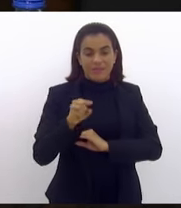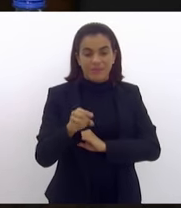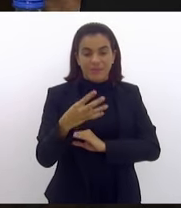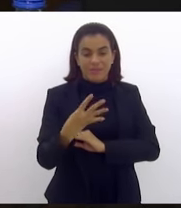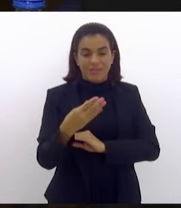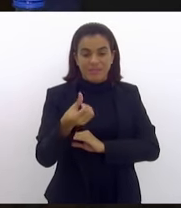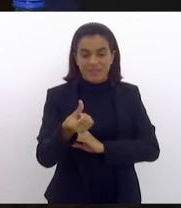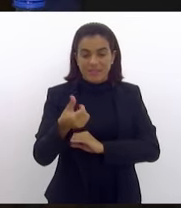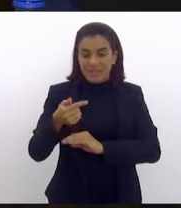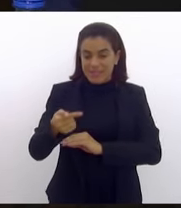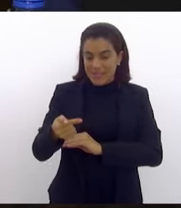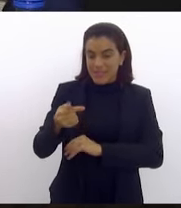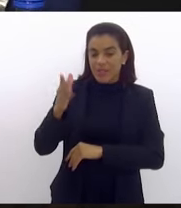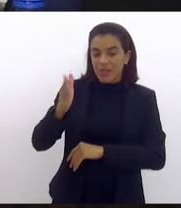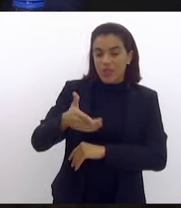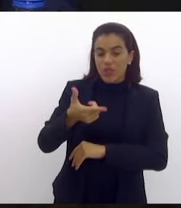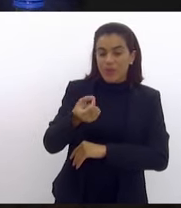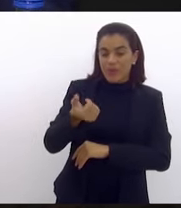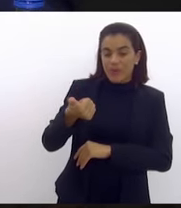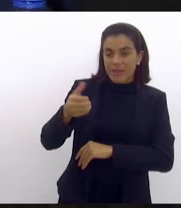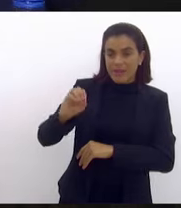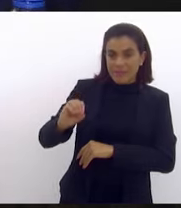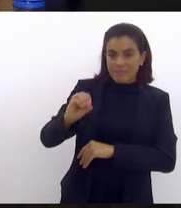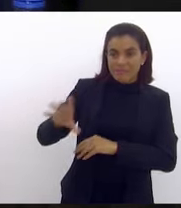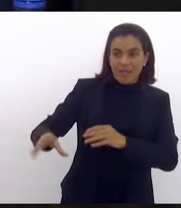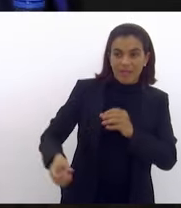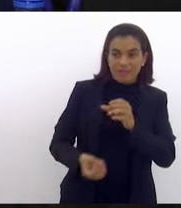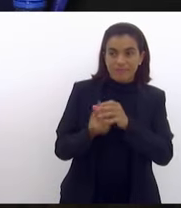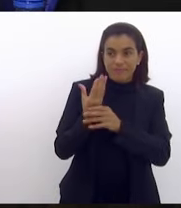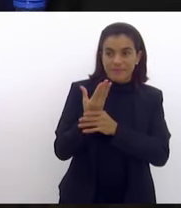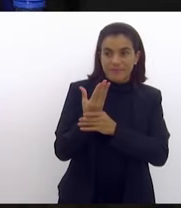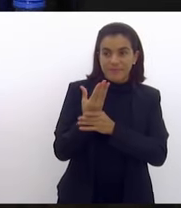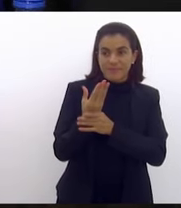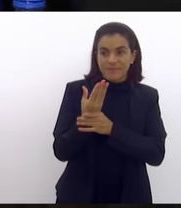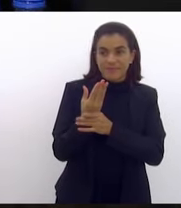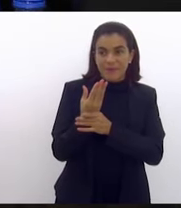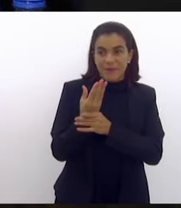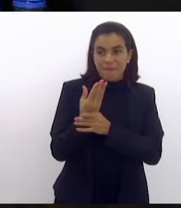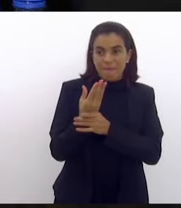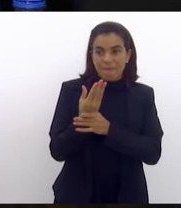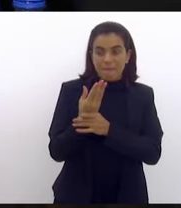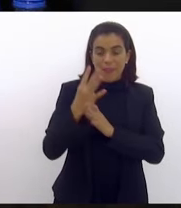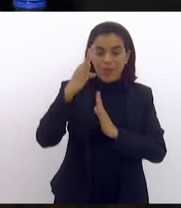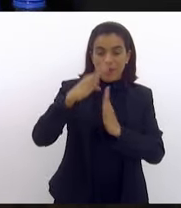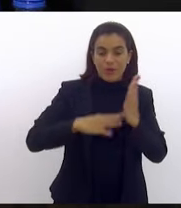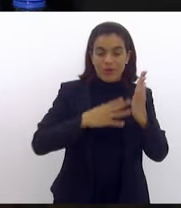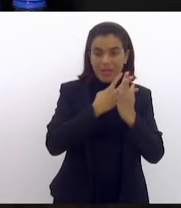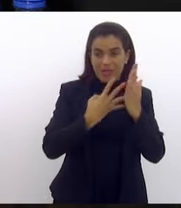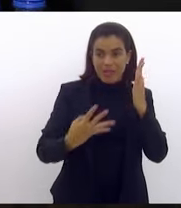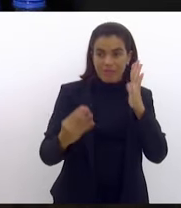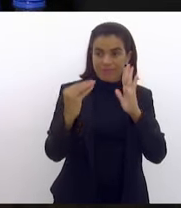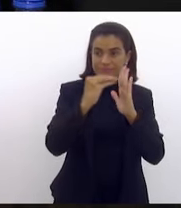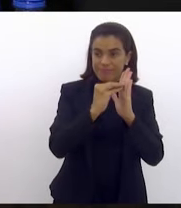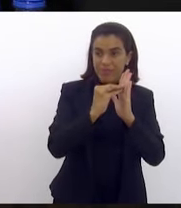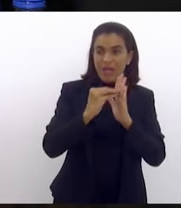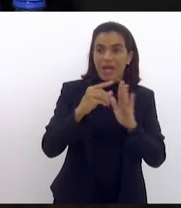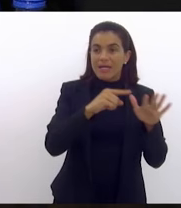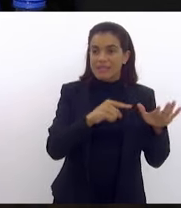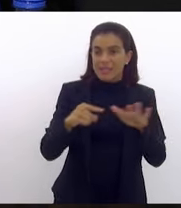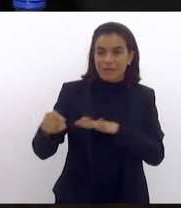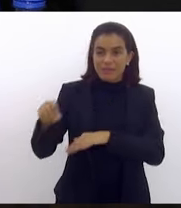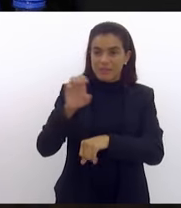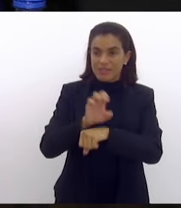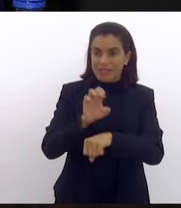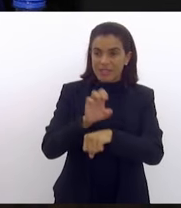5.645, de 6 de janeiro de 2010, para instituir, no calendário oficial do Estado do Rio de Janeiro, a Semana